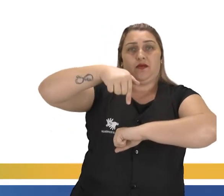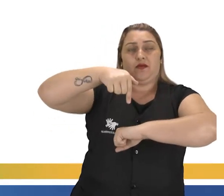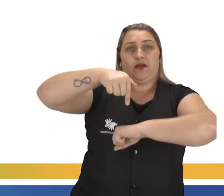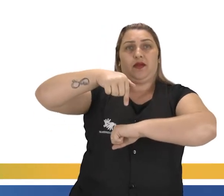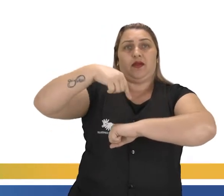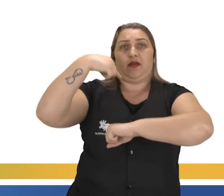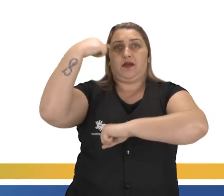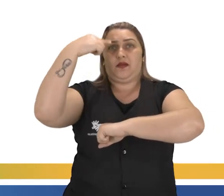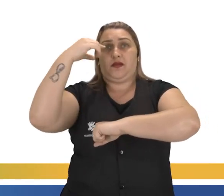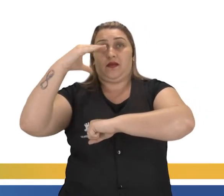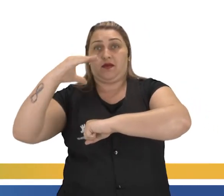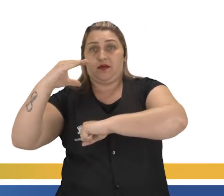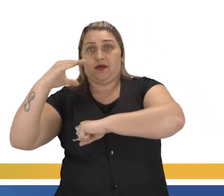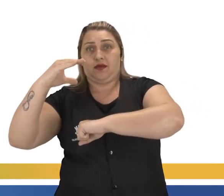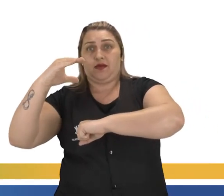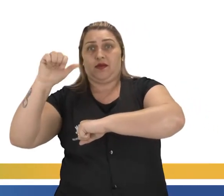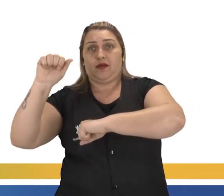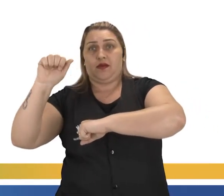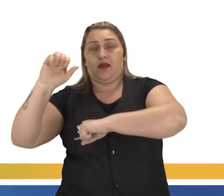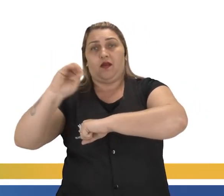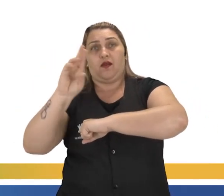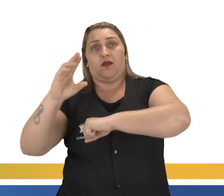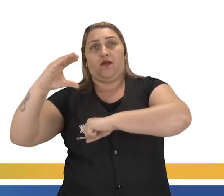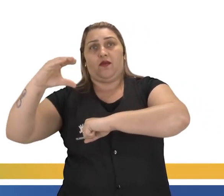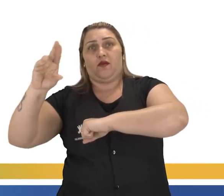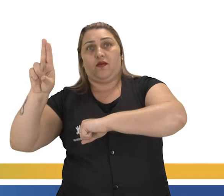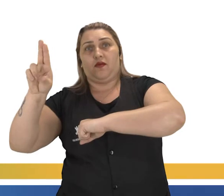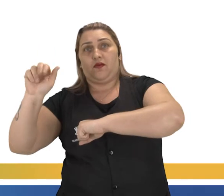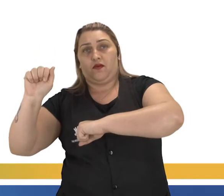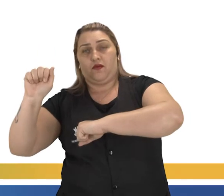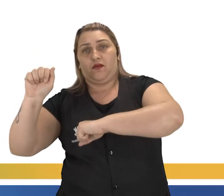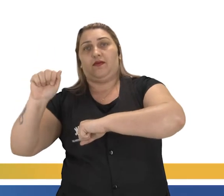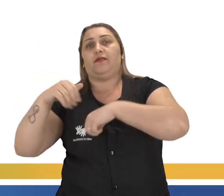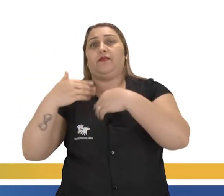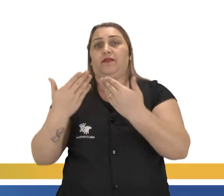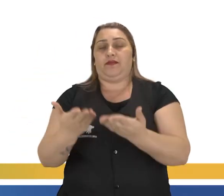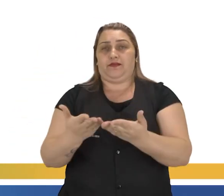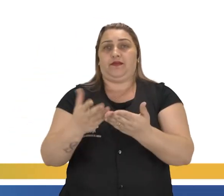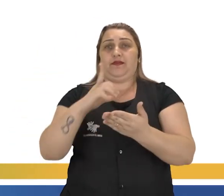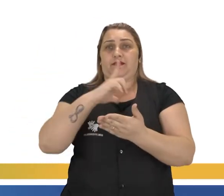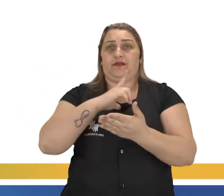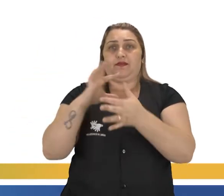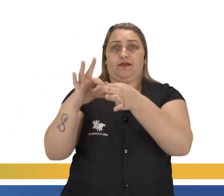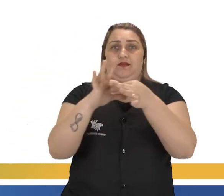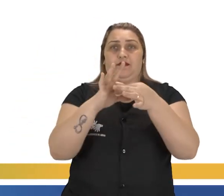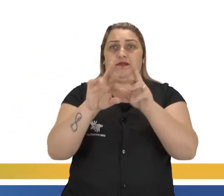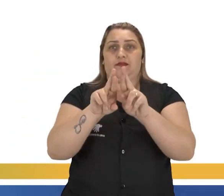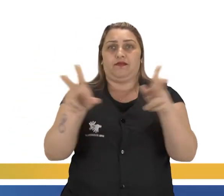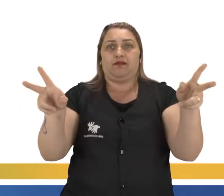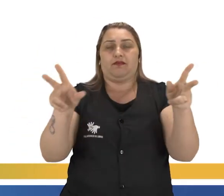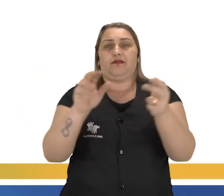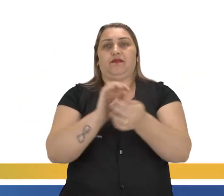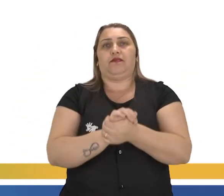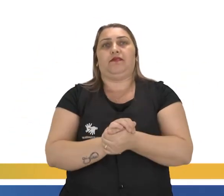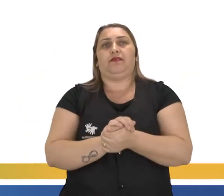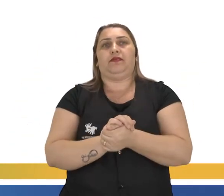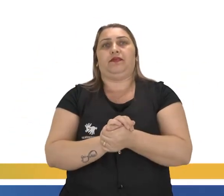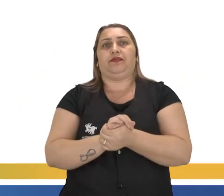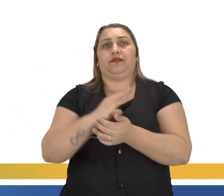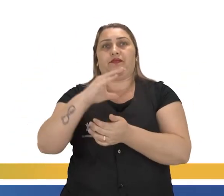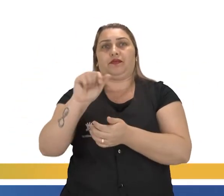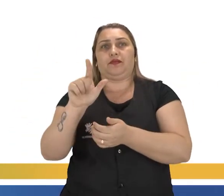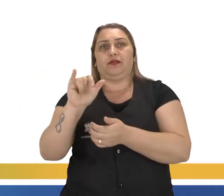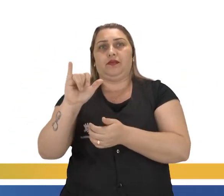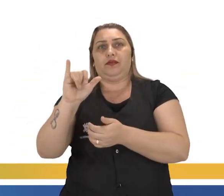falar calidad ou qualidade. Só que essa vai ter um contexto diferente. Calidad eu